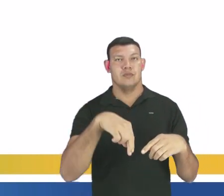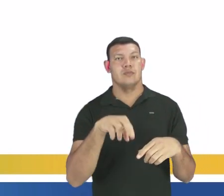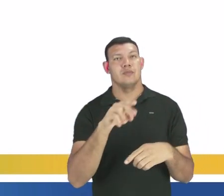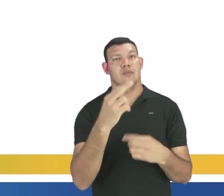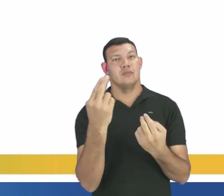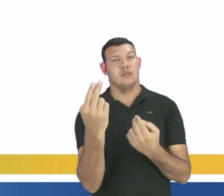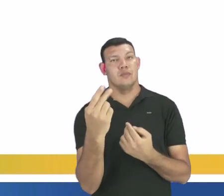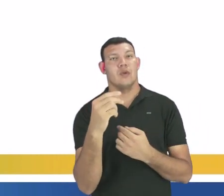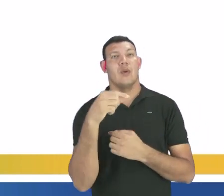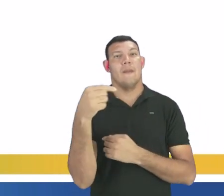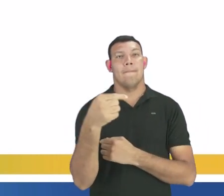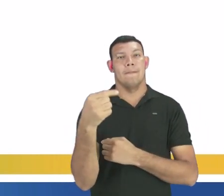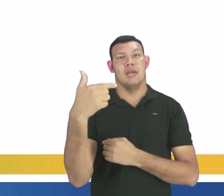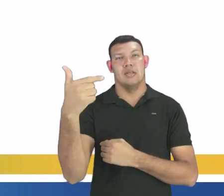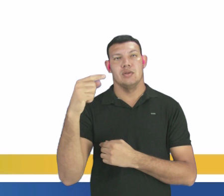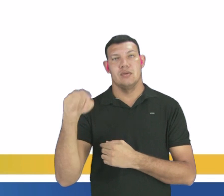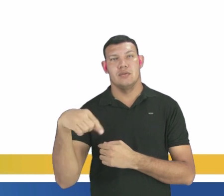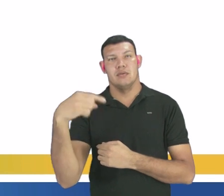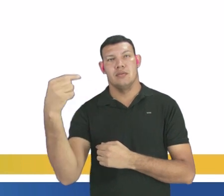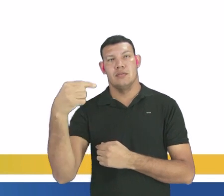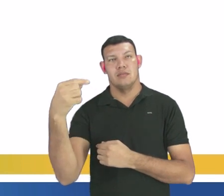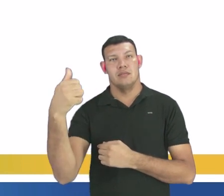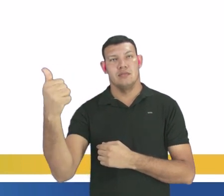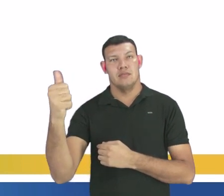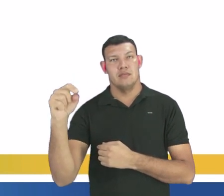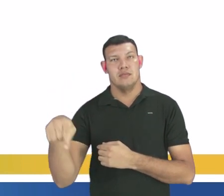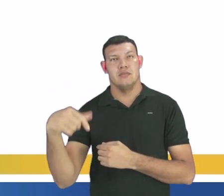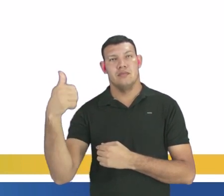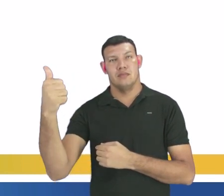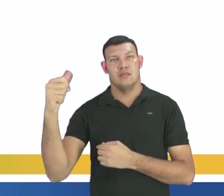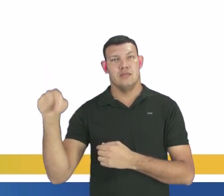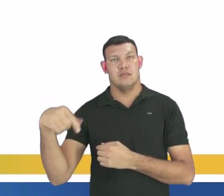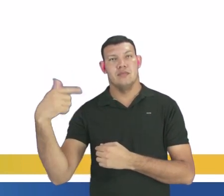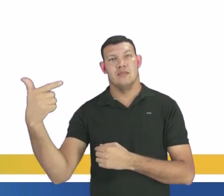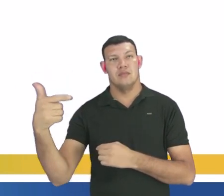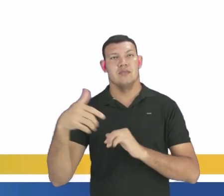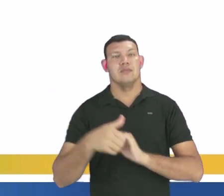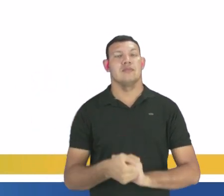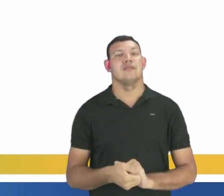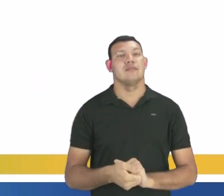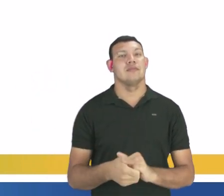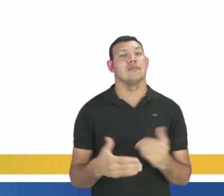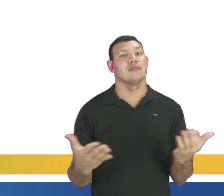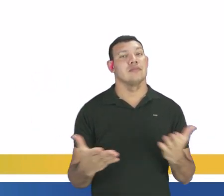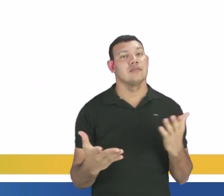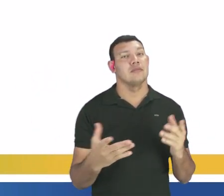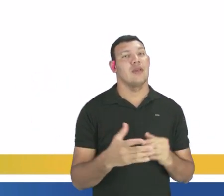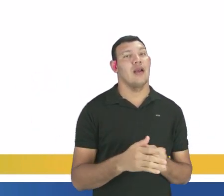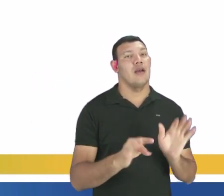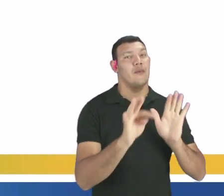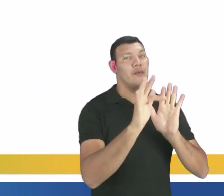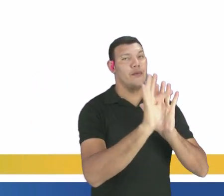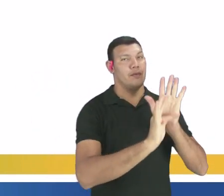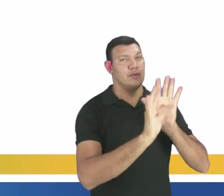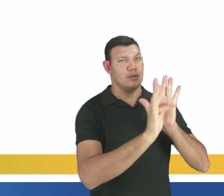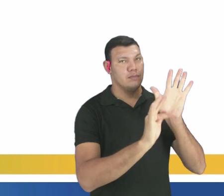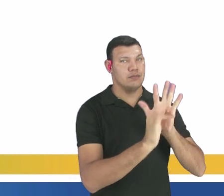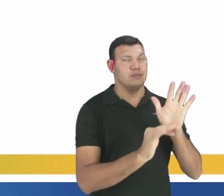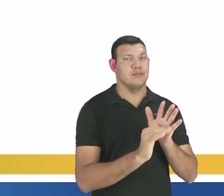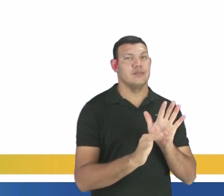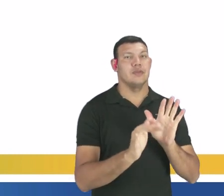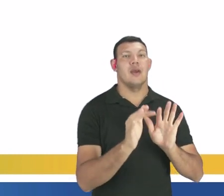raízes racionais, né, que é dado pelo polinômio, pela forma P sobre